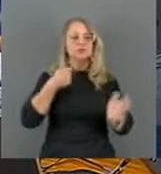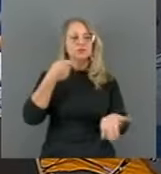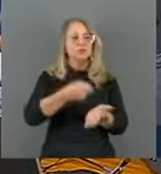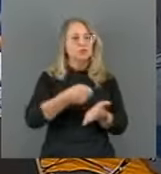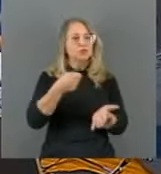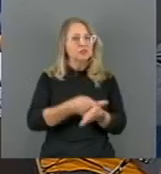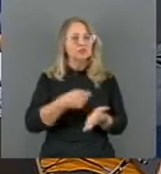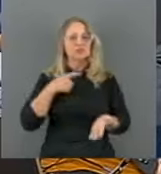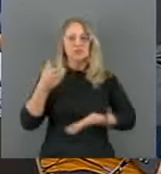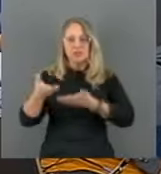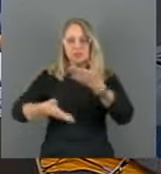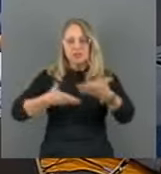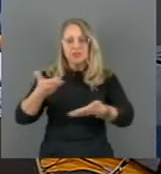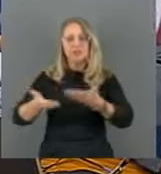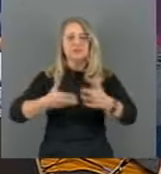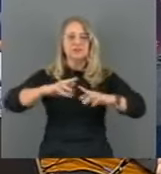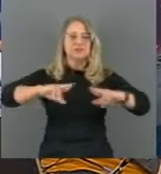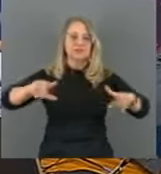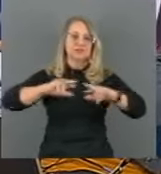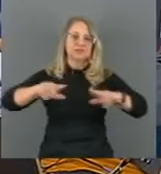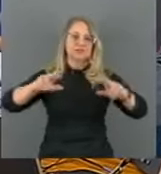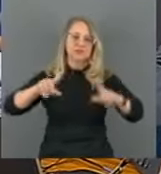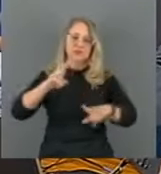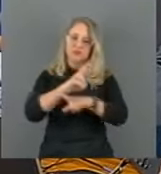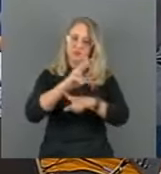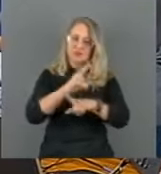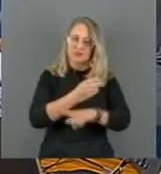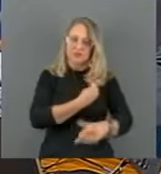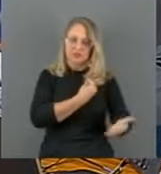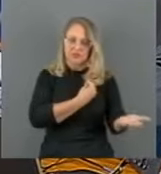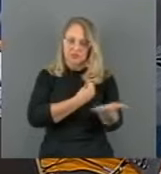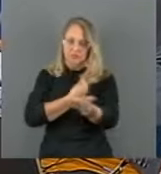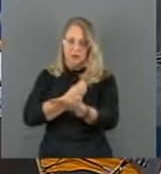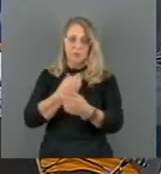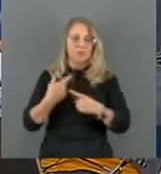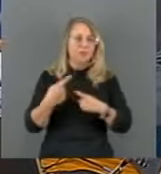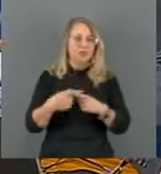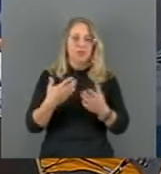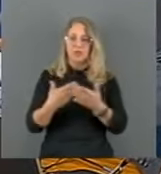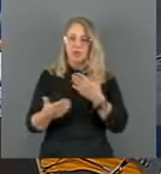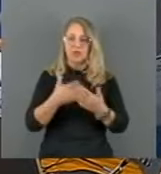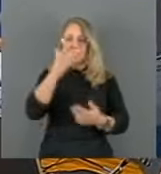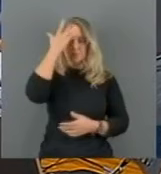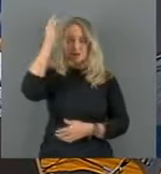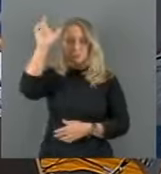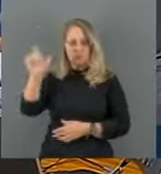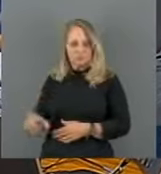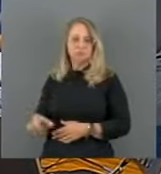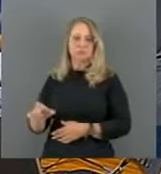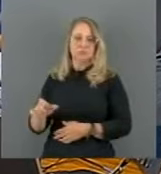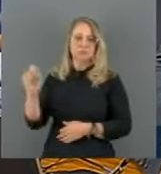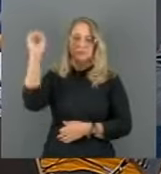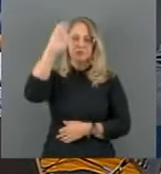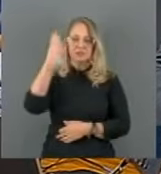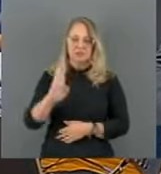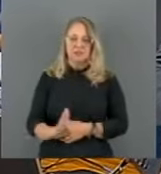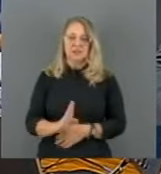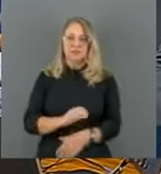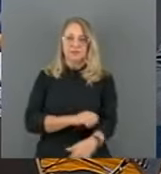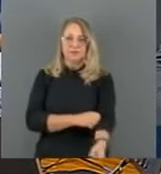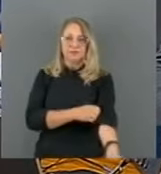diferenciado sim de proteção à suas vidas porque para qualquer cidadão brasileiro